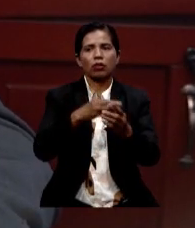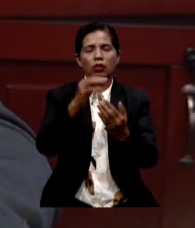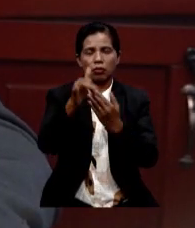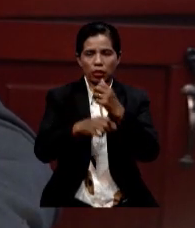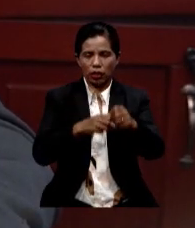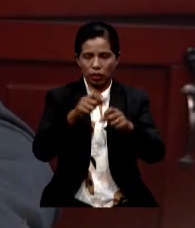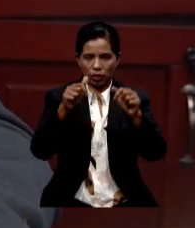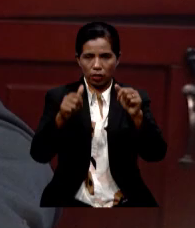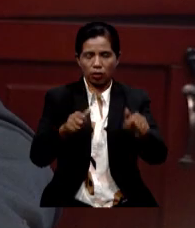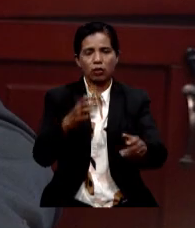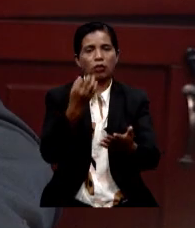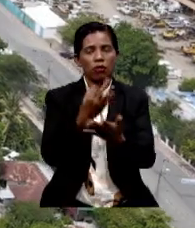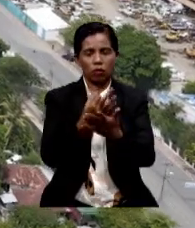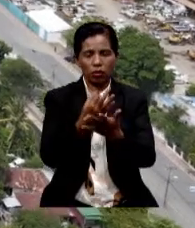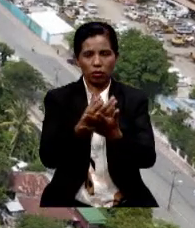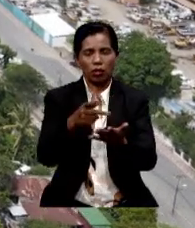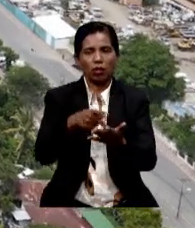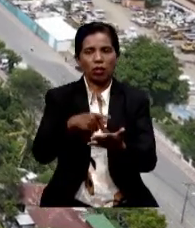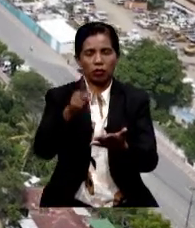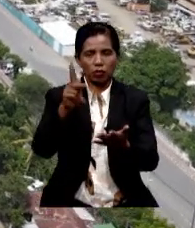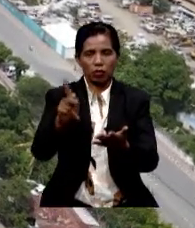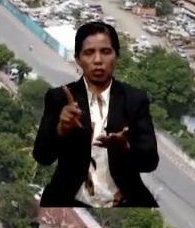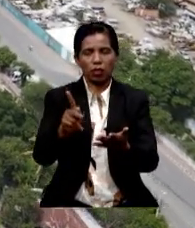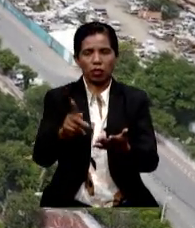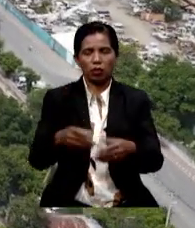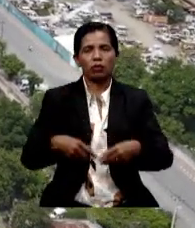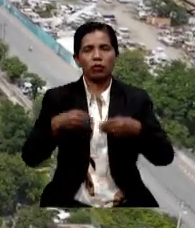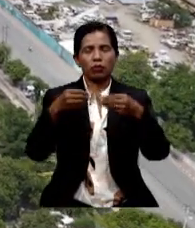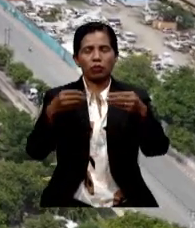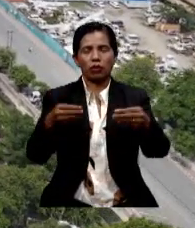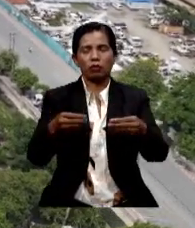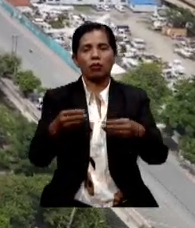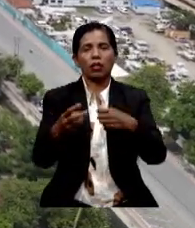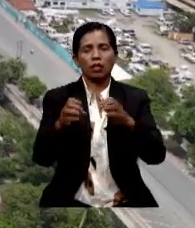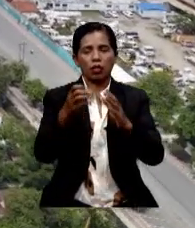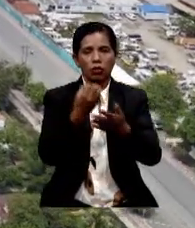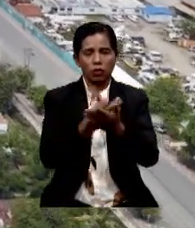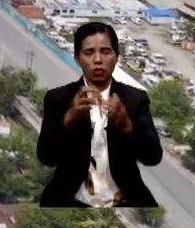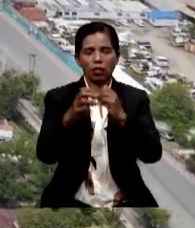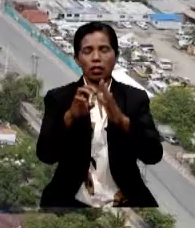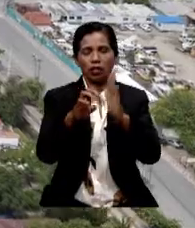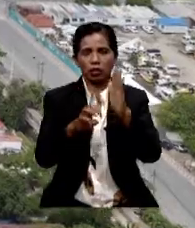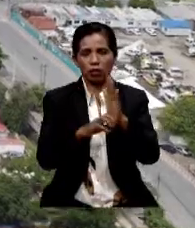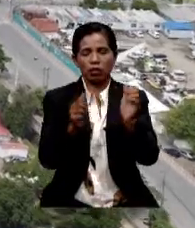nem. Total orçamento arrendatário nebe entrega ba cofre estado besic to conen